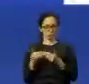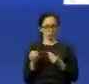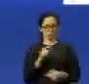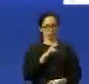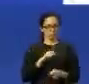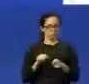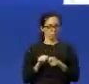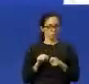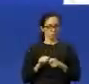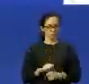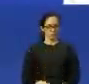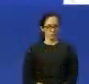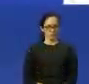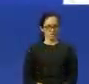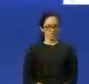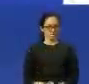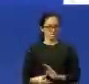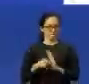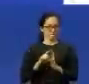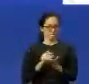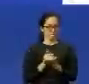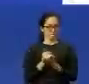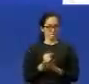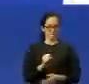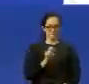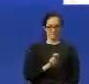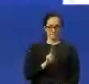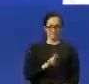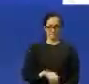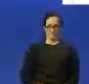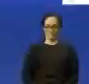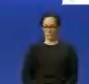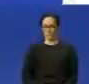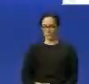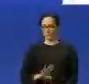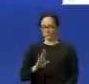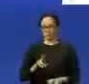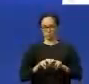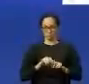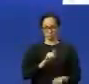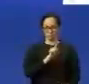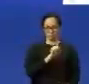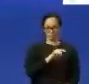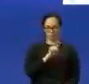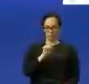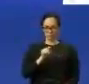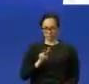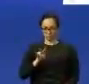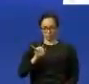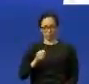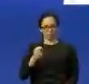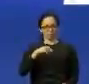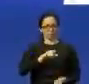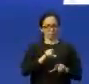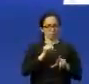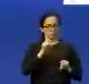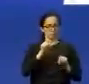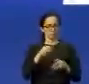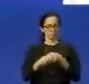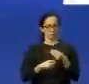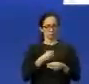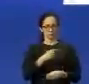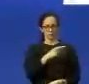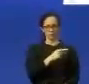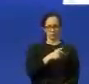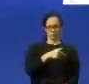uniforme, antes de se abrir qualquer quadrado. Então, em sua próxima jogada, o jogador deve escolher entre os quadrados marcados com a letra P, Q,